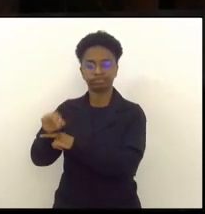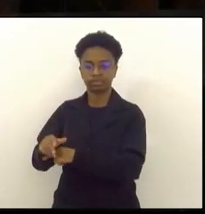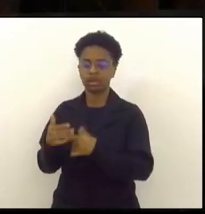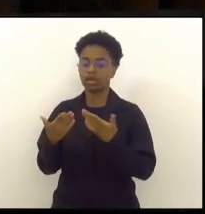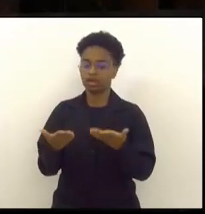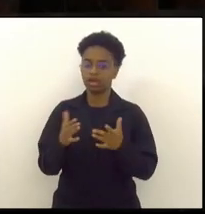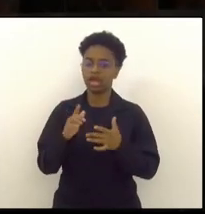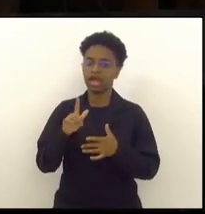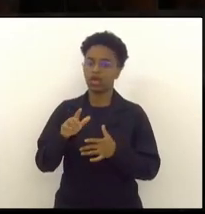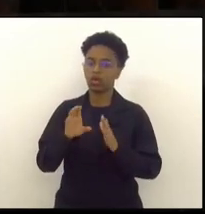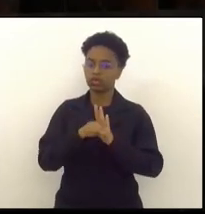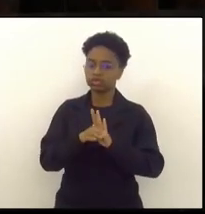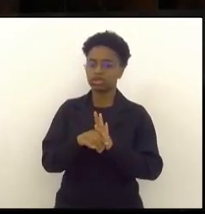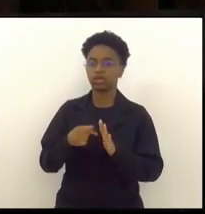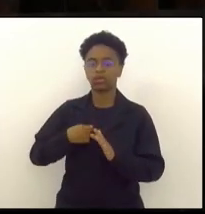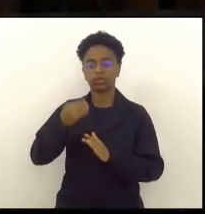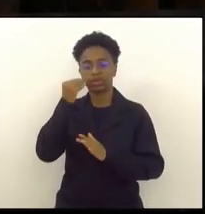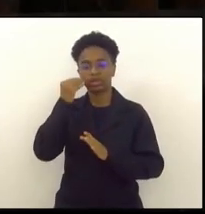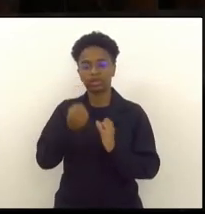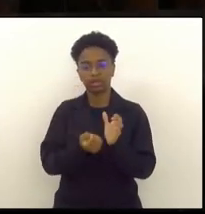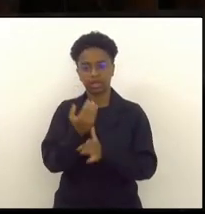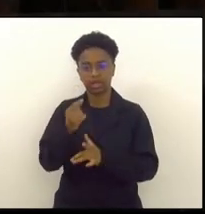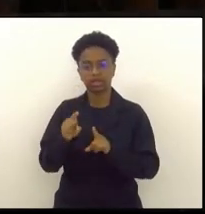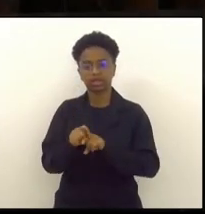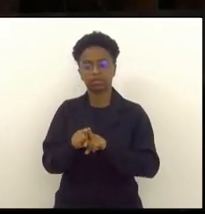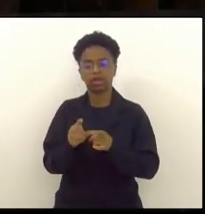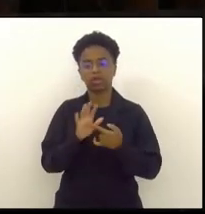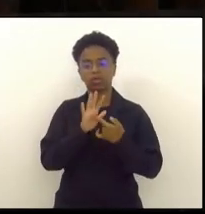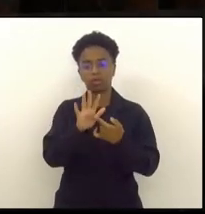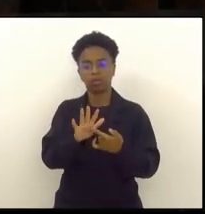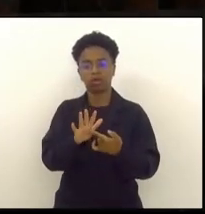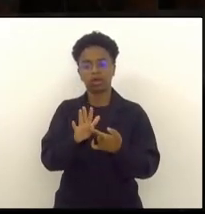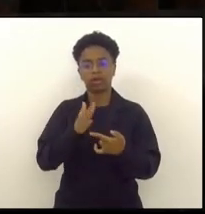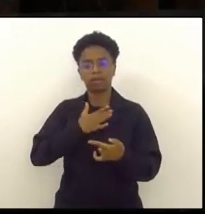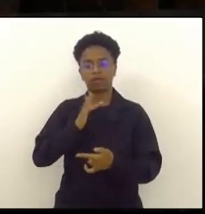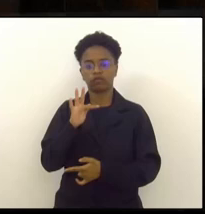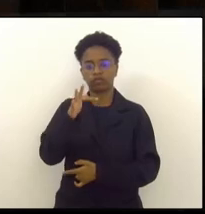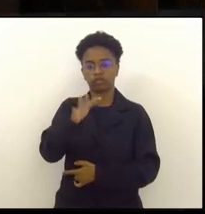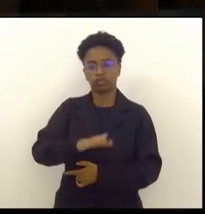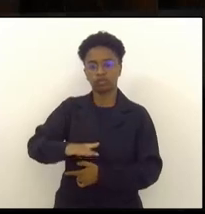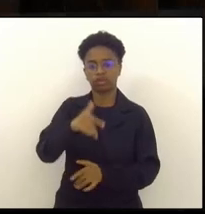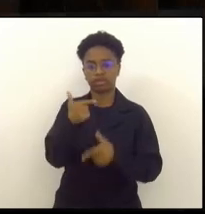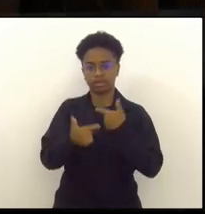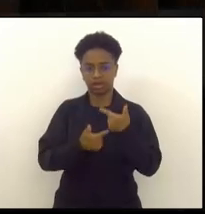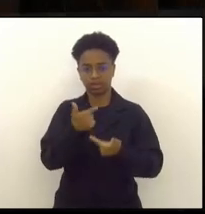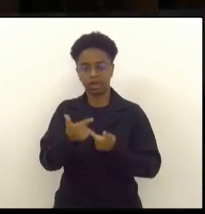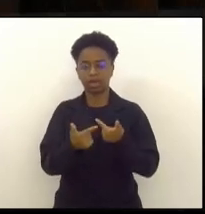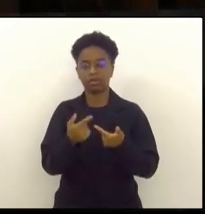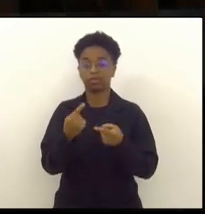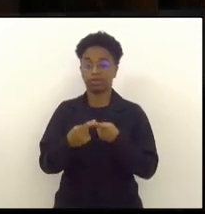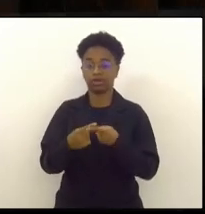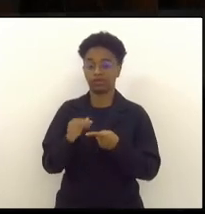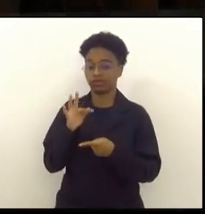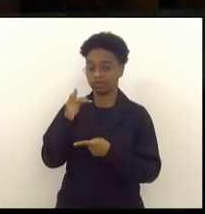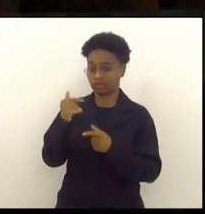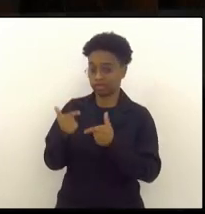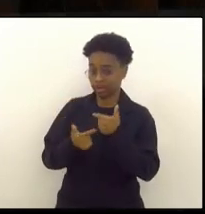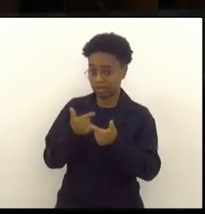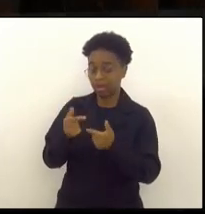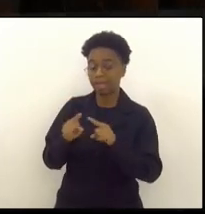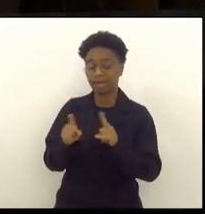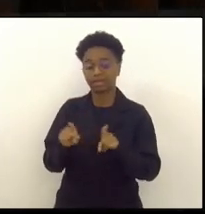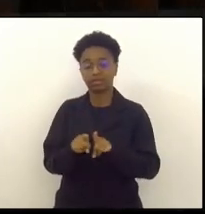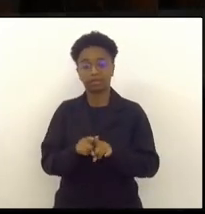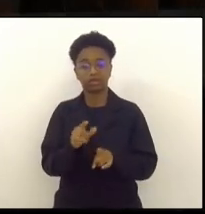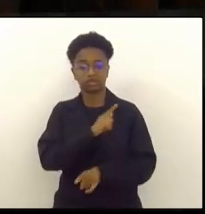esse conceito que eu vou aplicar, é esse conceito que eu vou levar para o meu futuro ambiente de trabalho, enquanto trabalhador, mas também enquanto